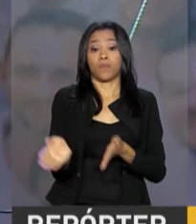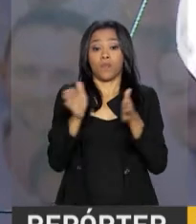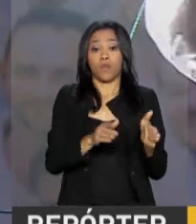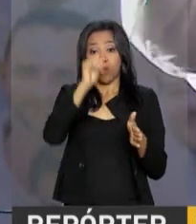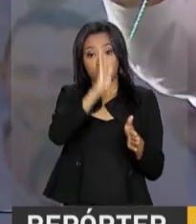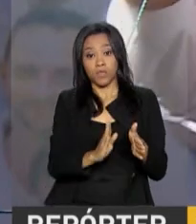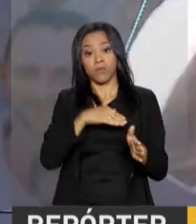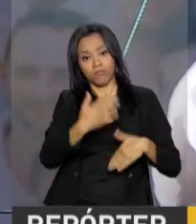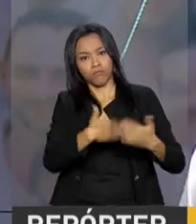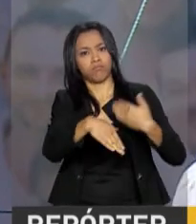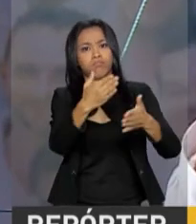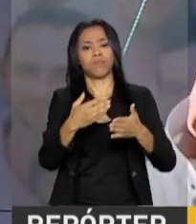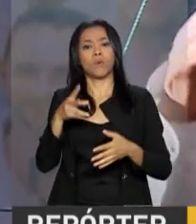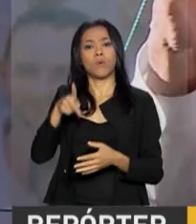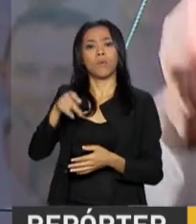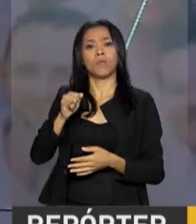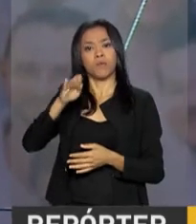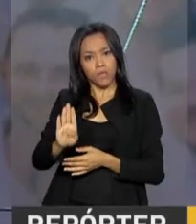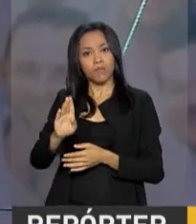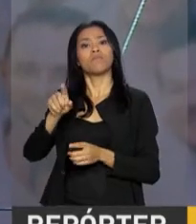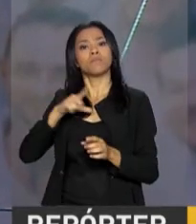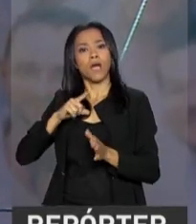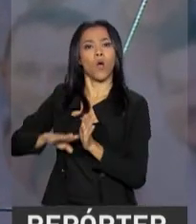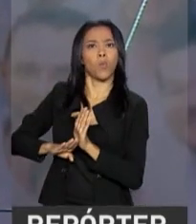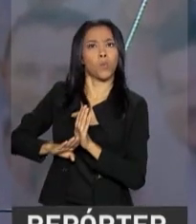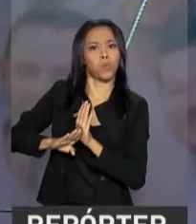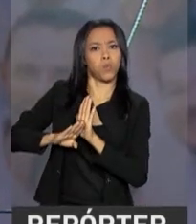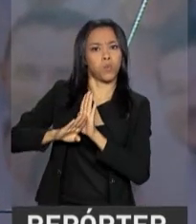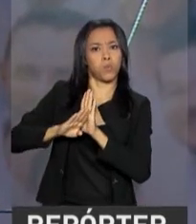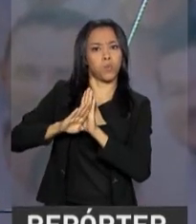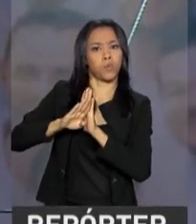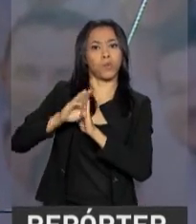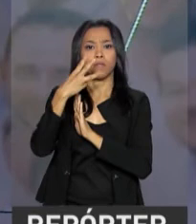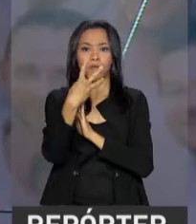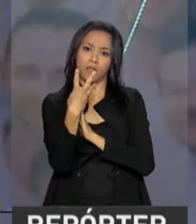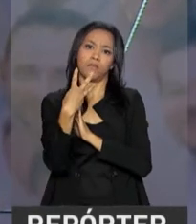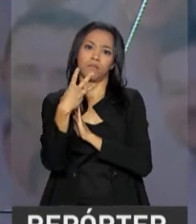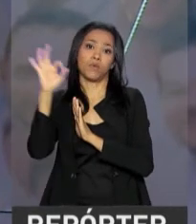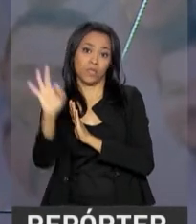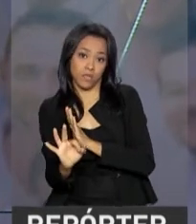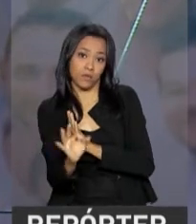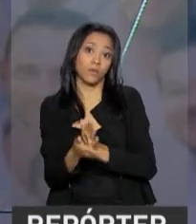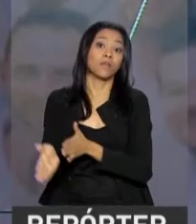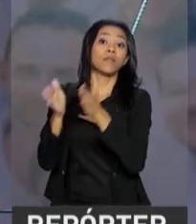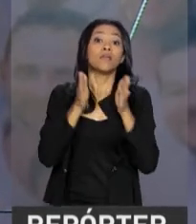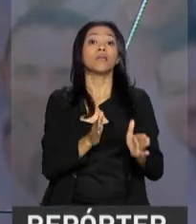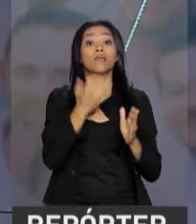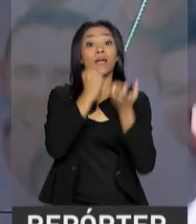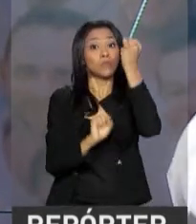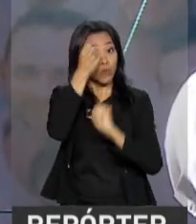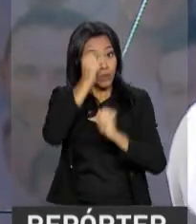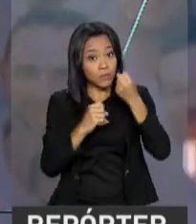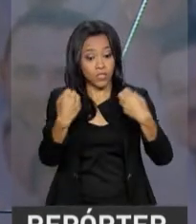PIB brasileiro já está num ritmo de crescimento para esse ano de 3%. E a indústria